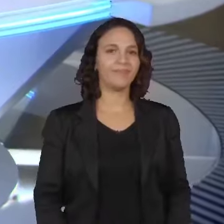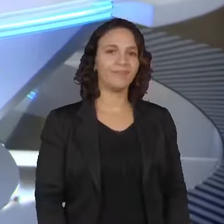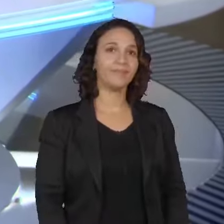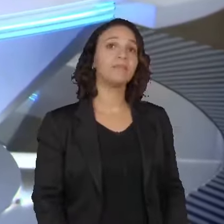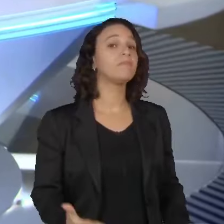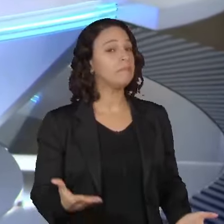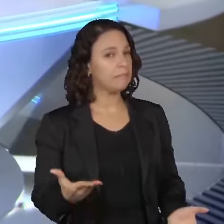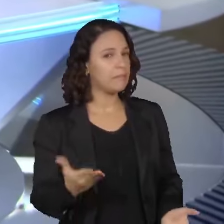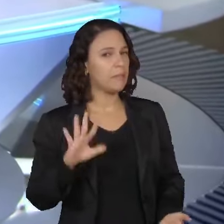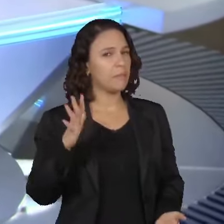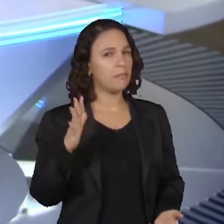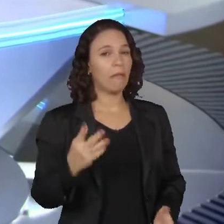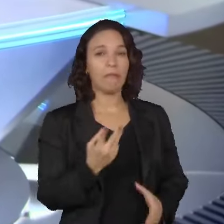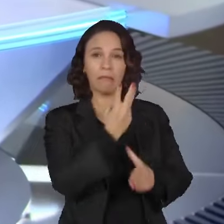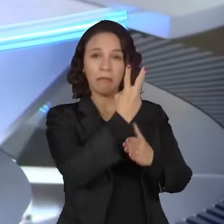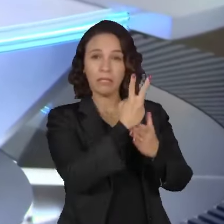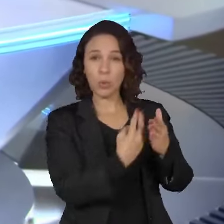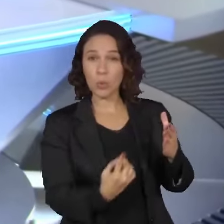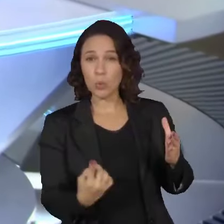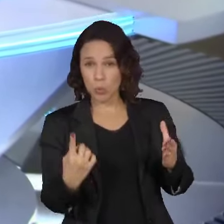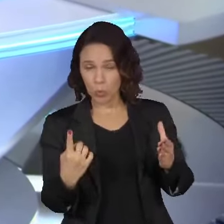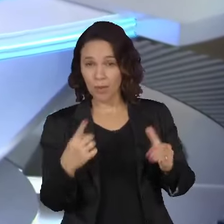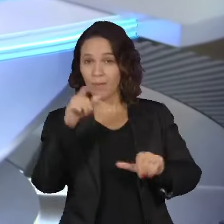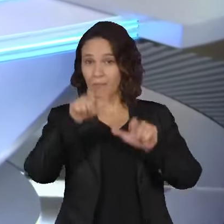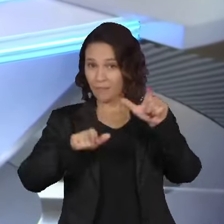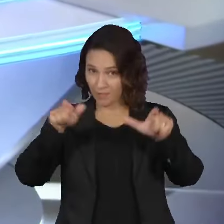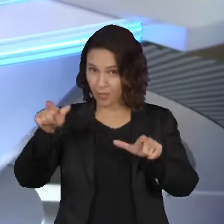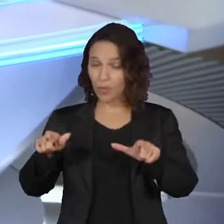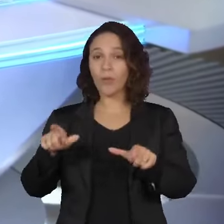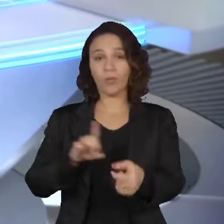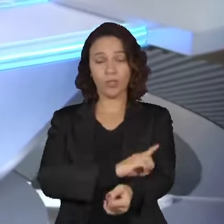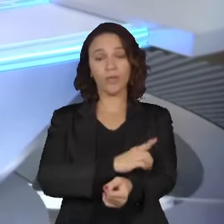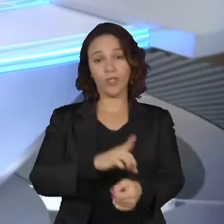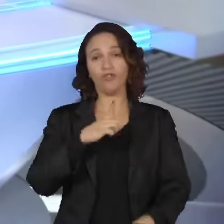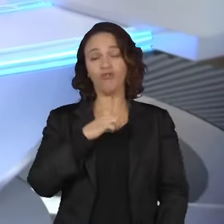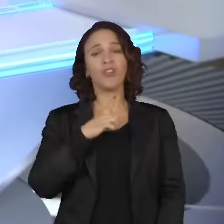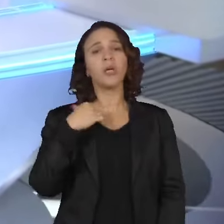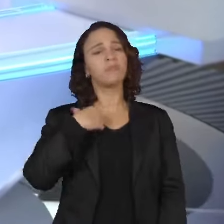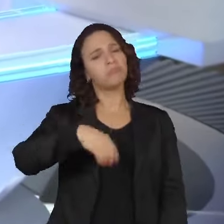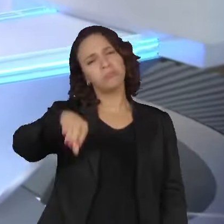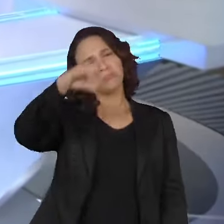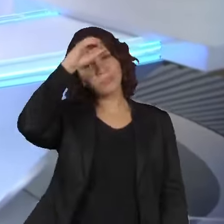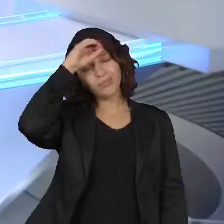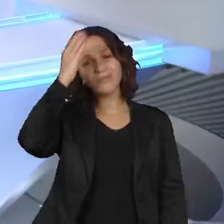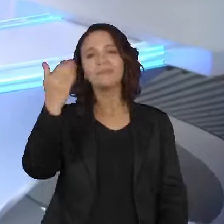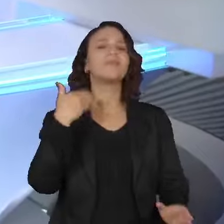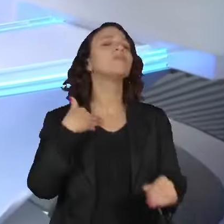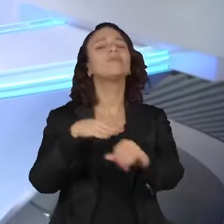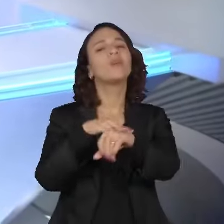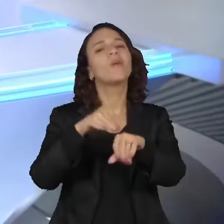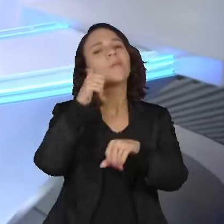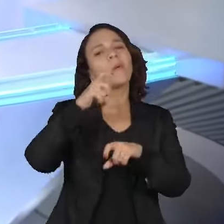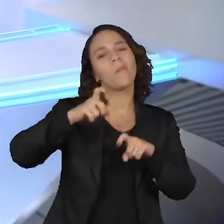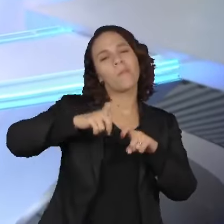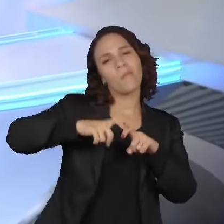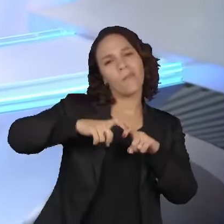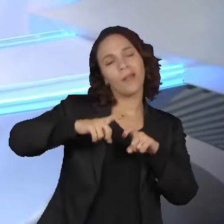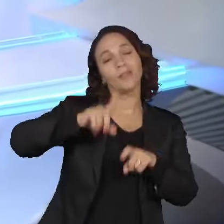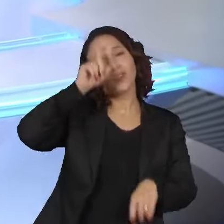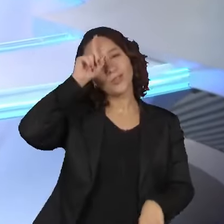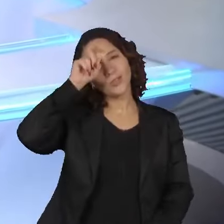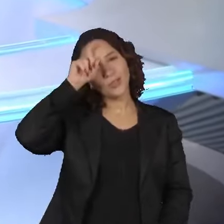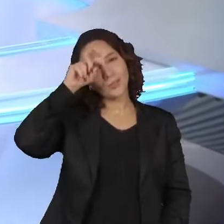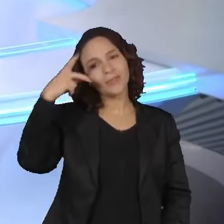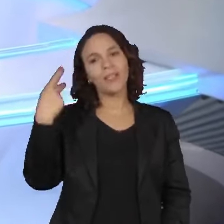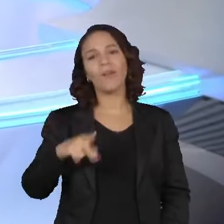Estima-se que uma em cada três pessoas tem diabetes e não sabe. Sobre este assunto, eu conversei com a endocrinologista do Hospital das